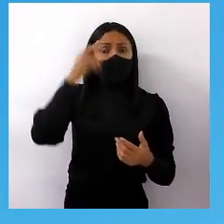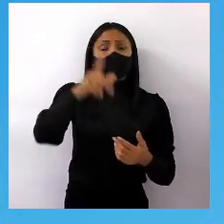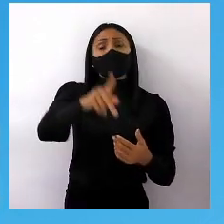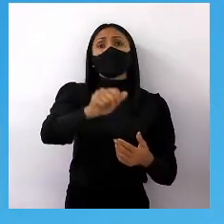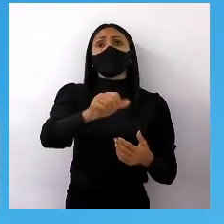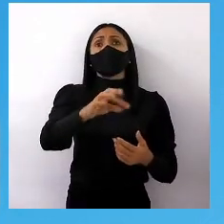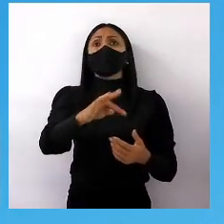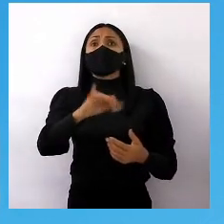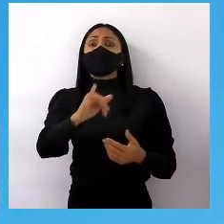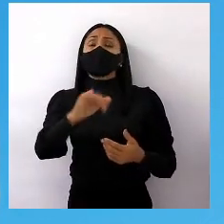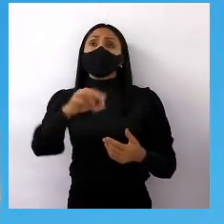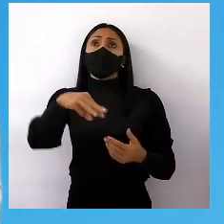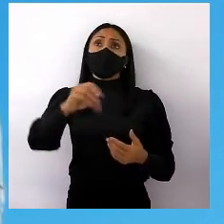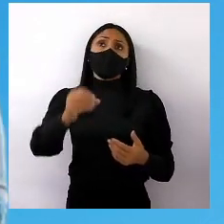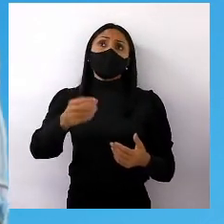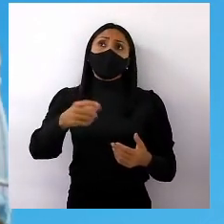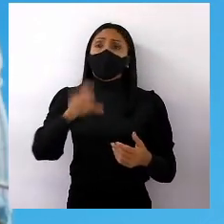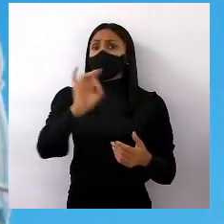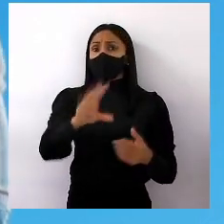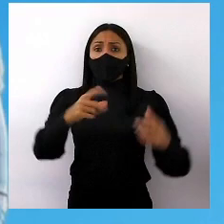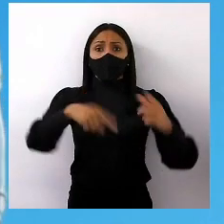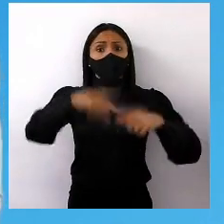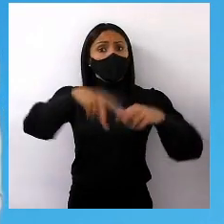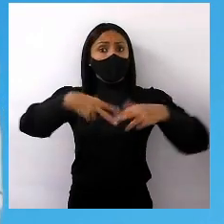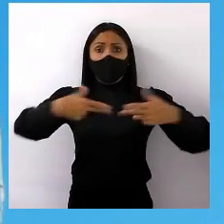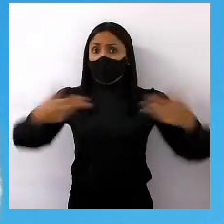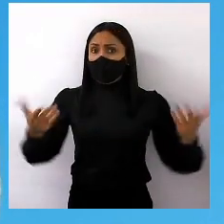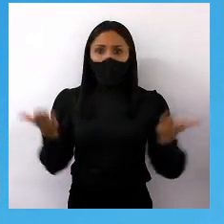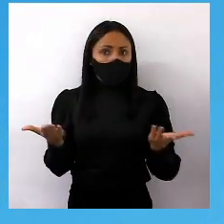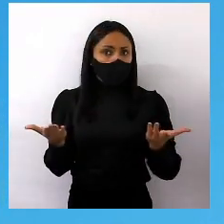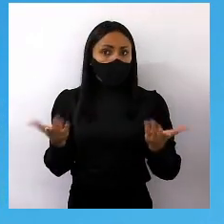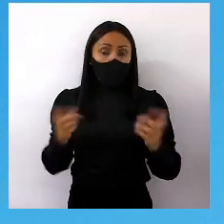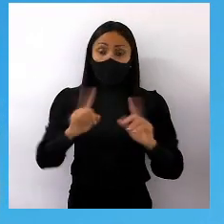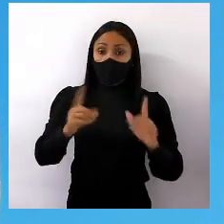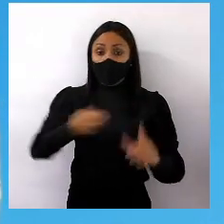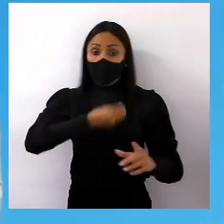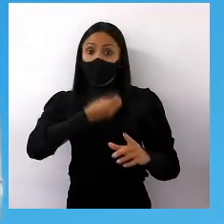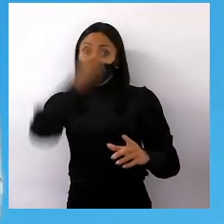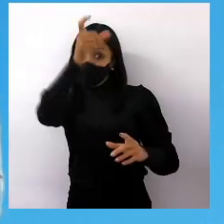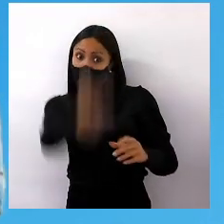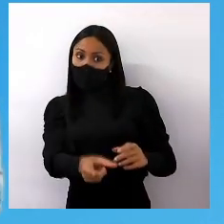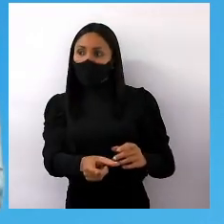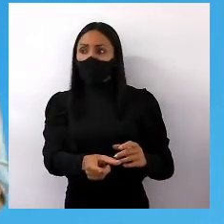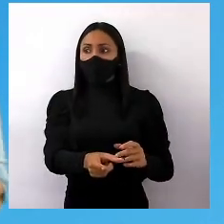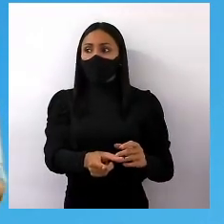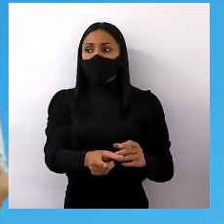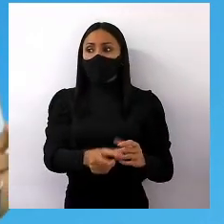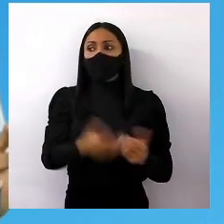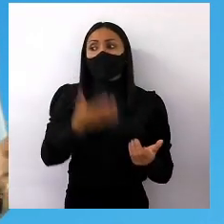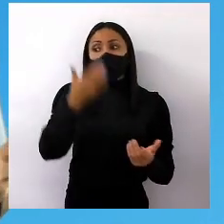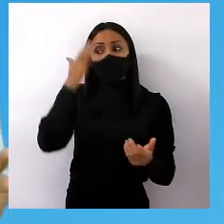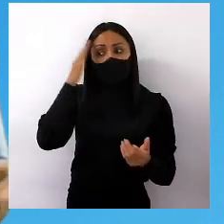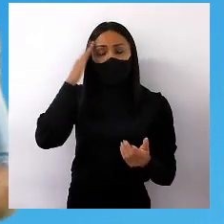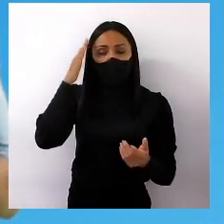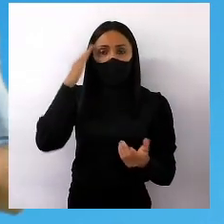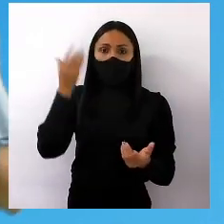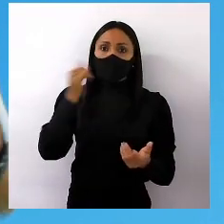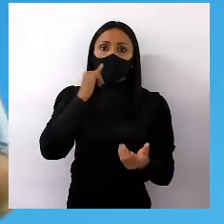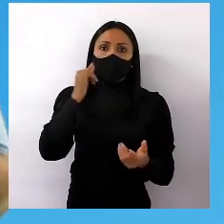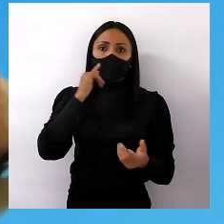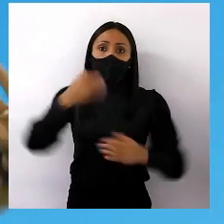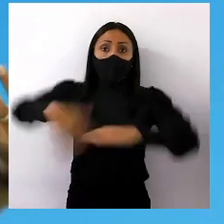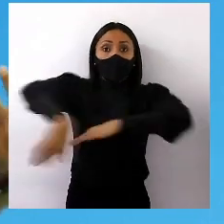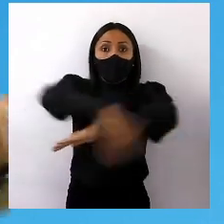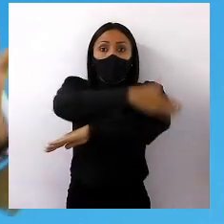seria o patrimônio material, não é isso? E o patrimônio vivo, não é a pessoa. Isso. A gente entende, por exemplo, né, a Rua da Aurora e